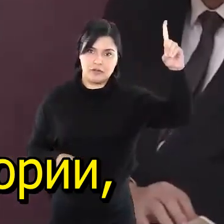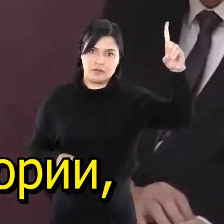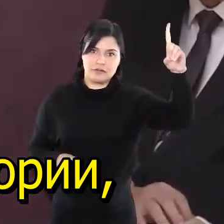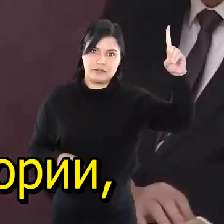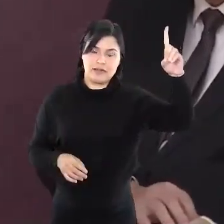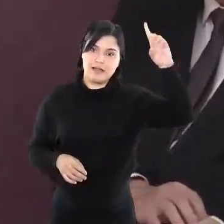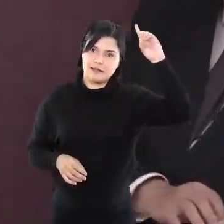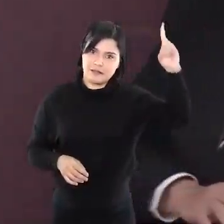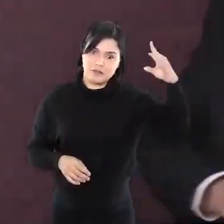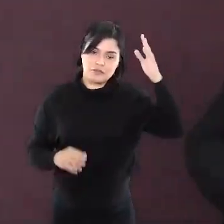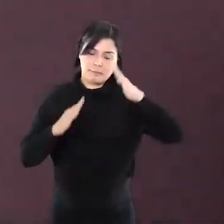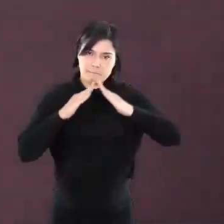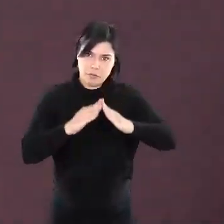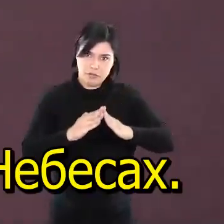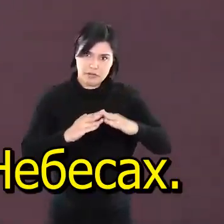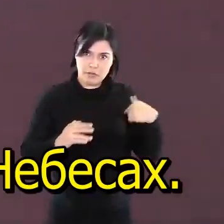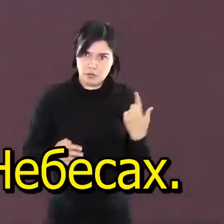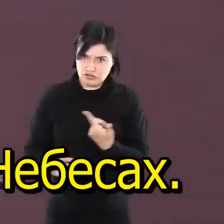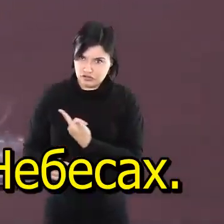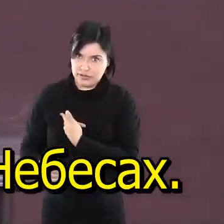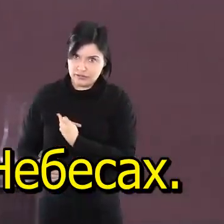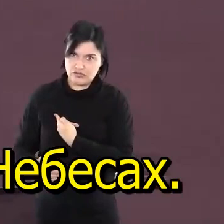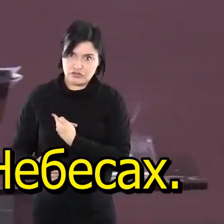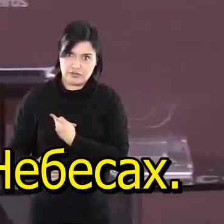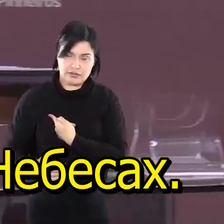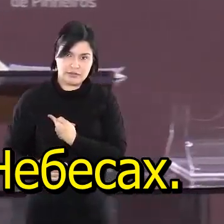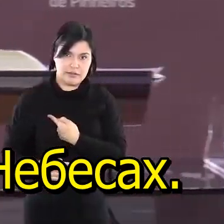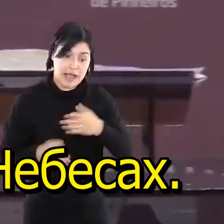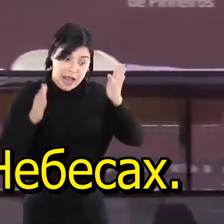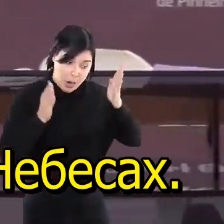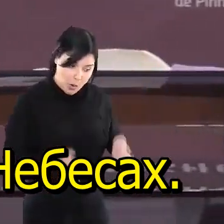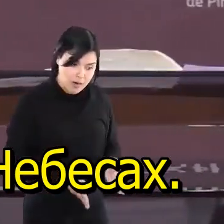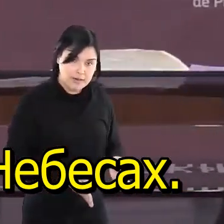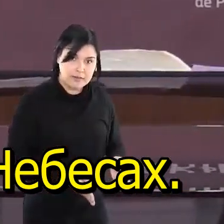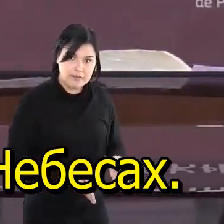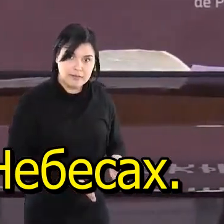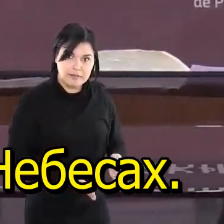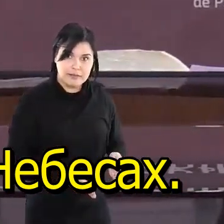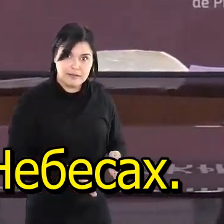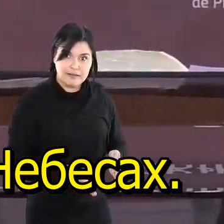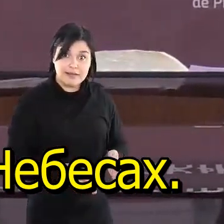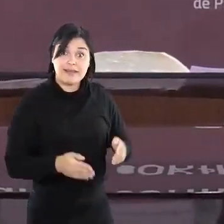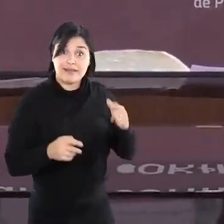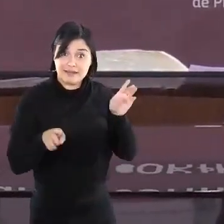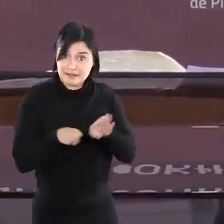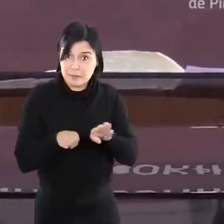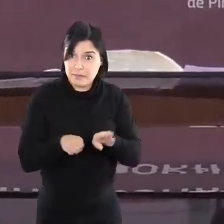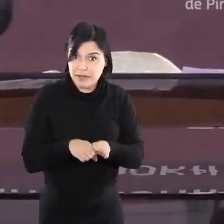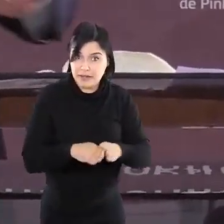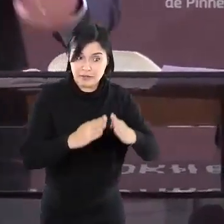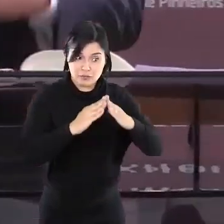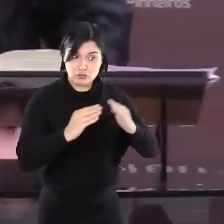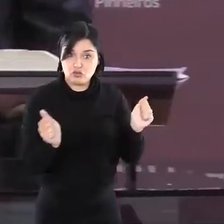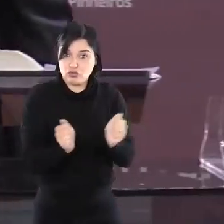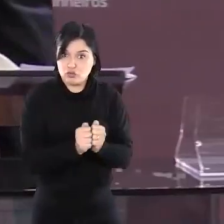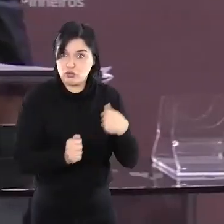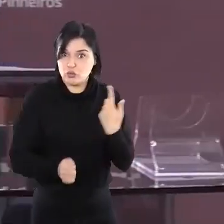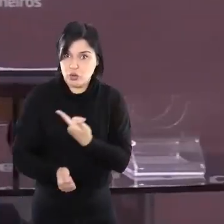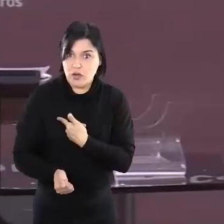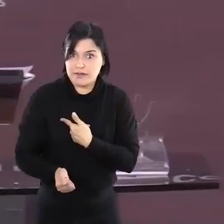história. E ele habitará conosco para sempre no céu. Veja o que